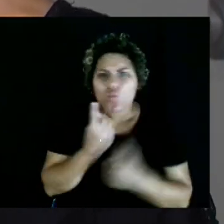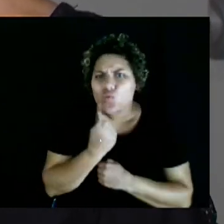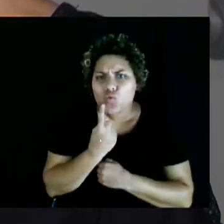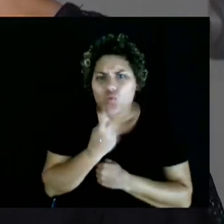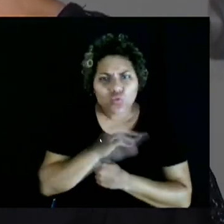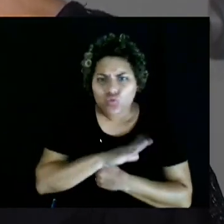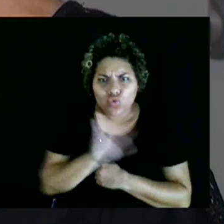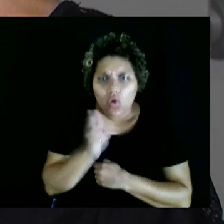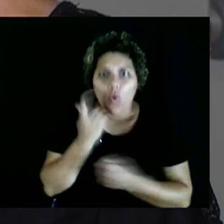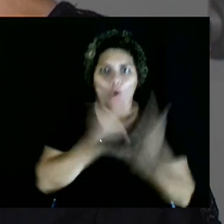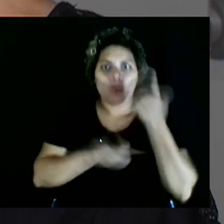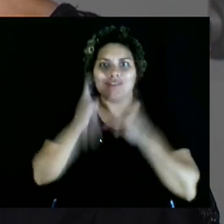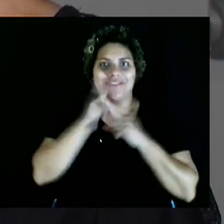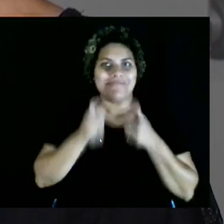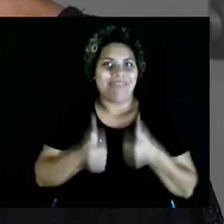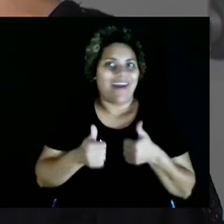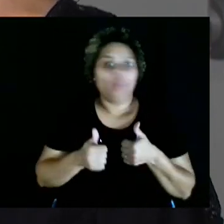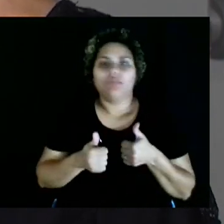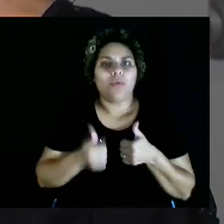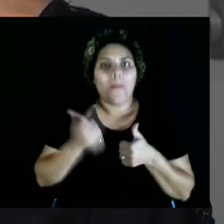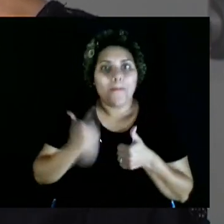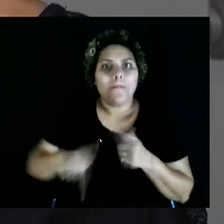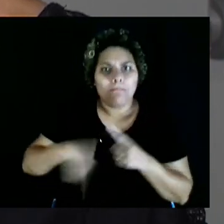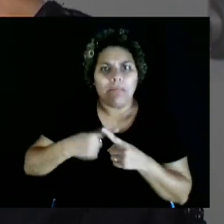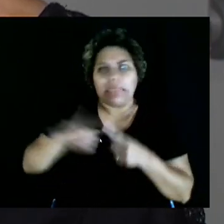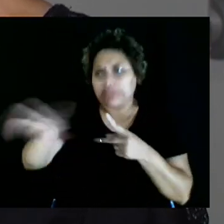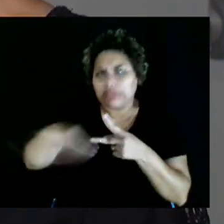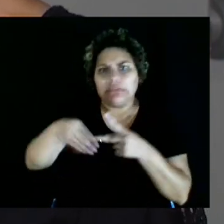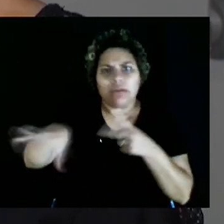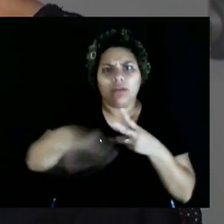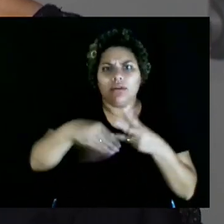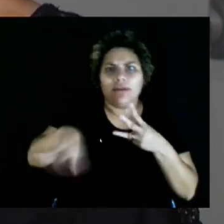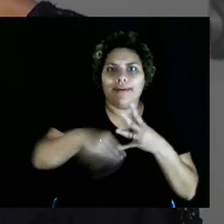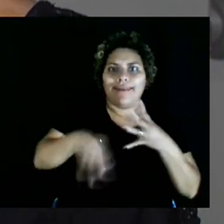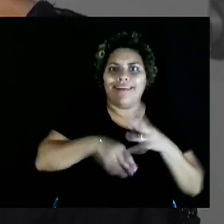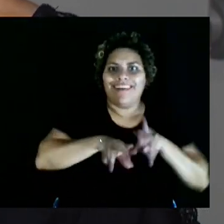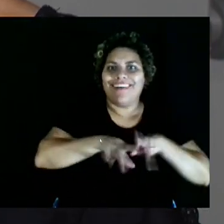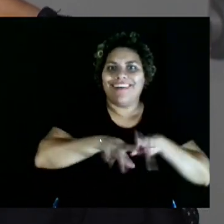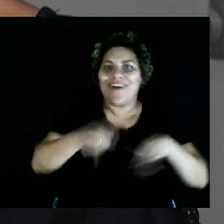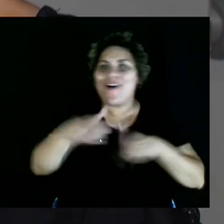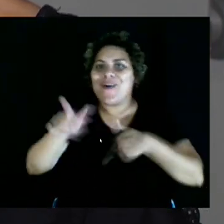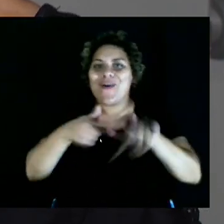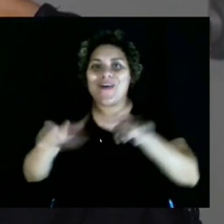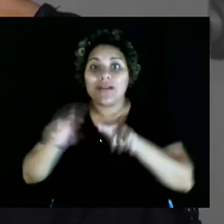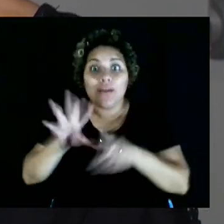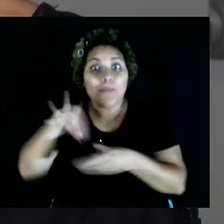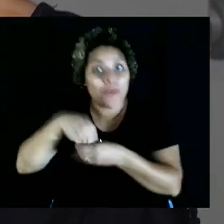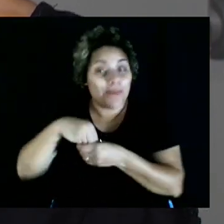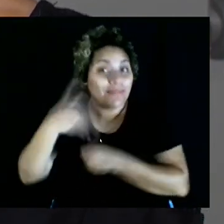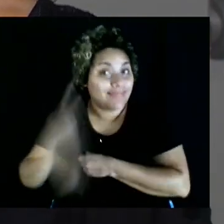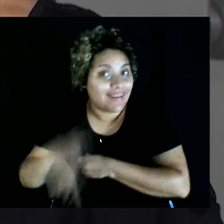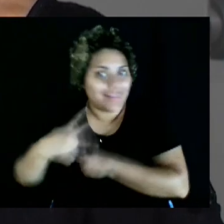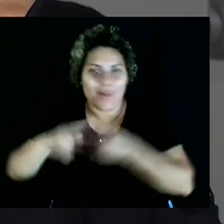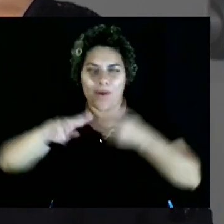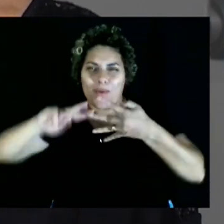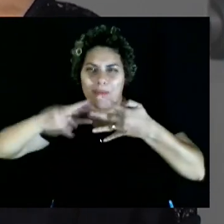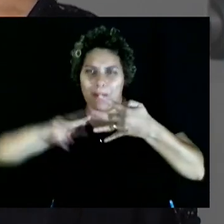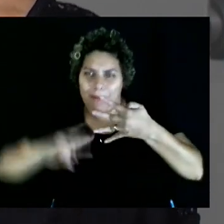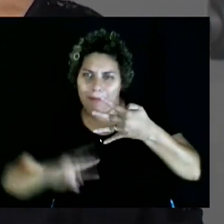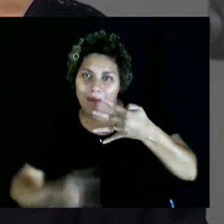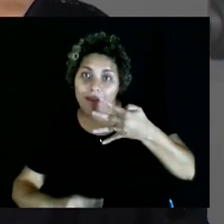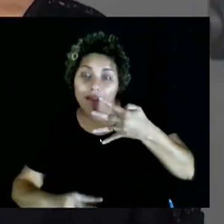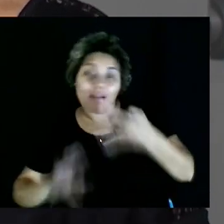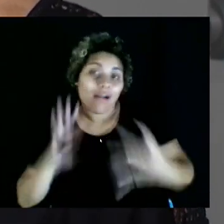mesmo espaço. Ele movimenta uma série de outros suprimentos da cadeia e por conta disso a gente